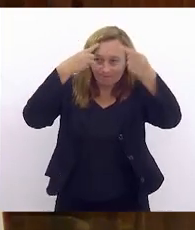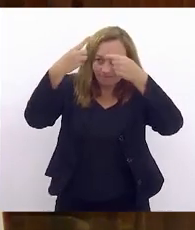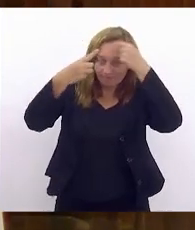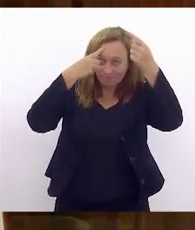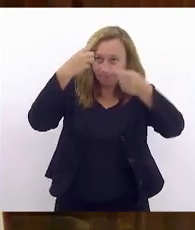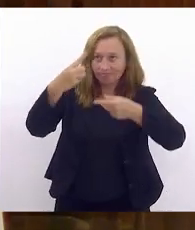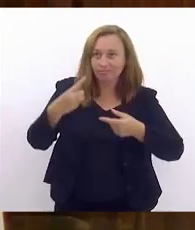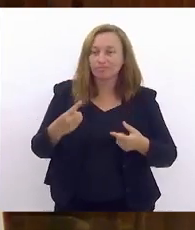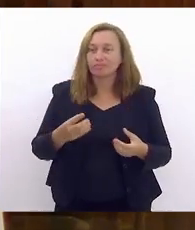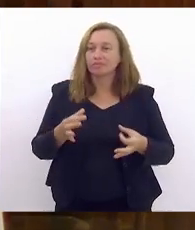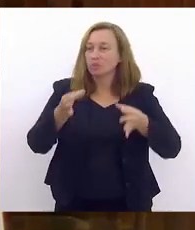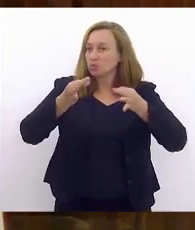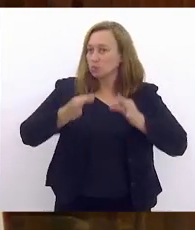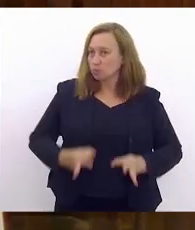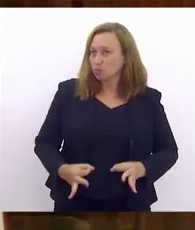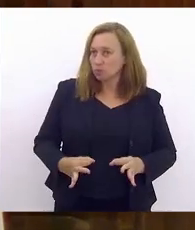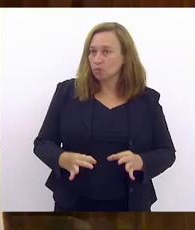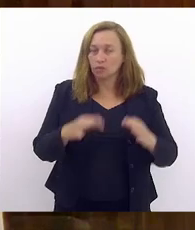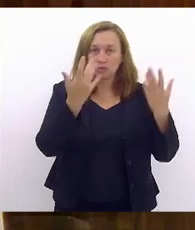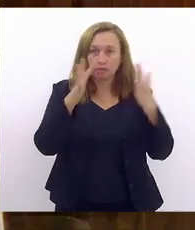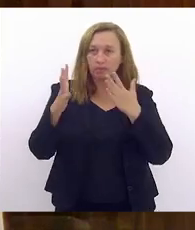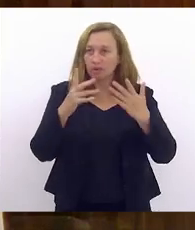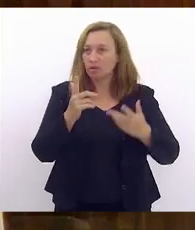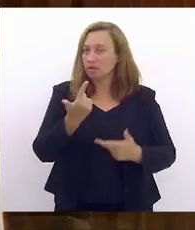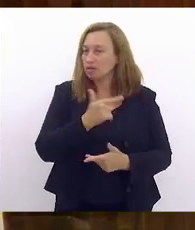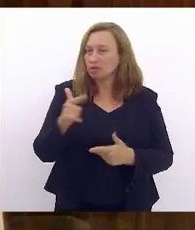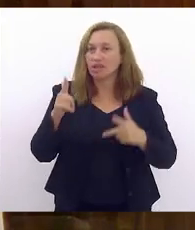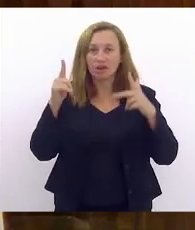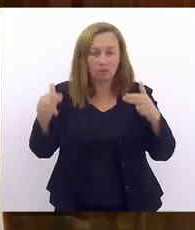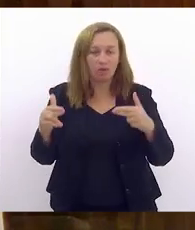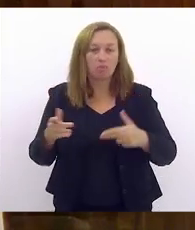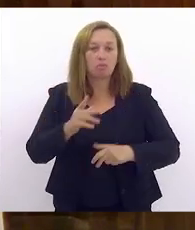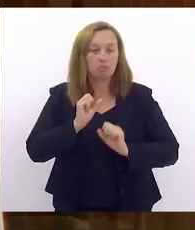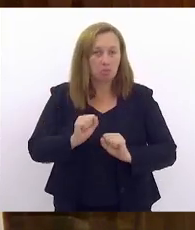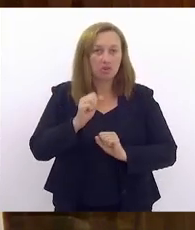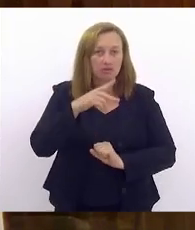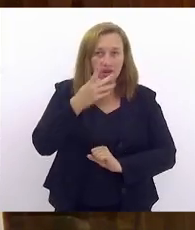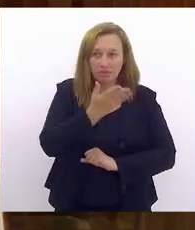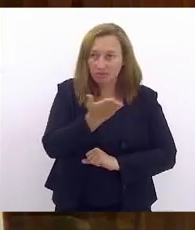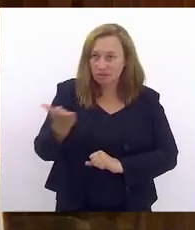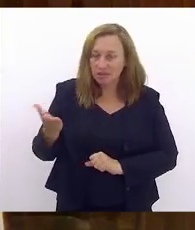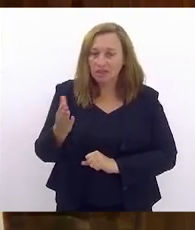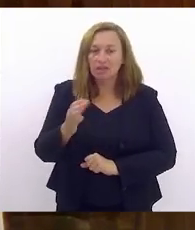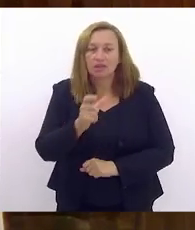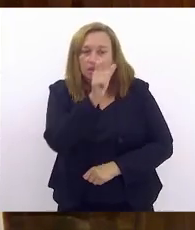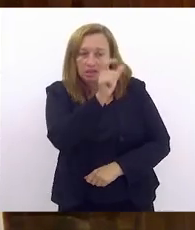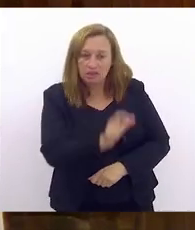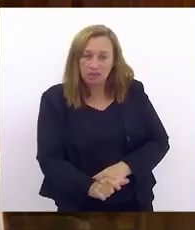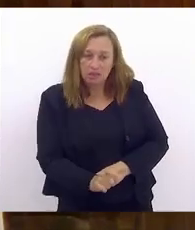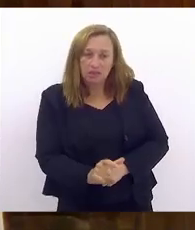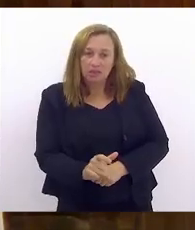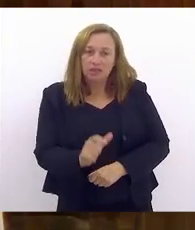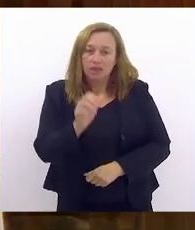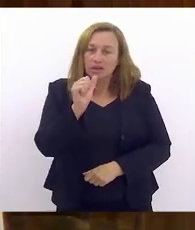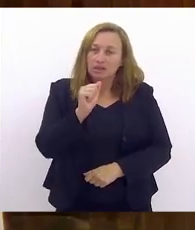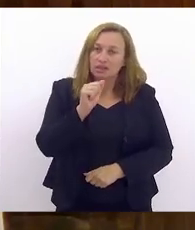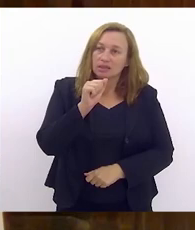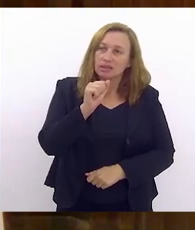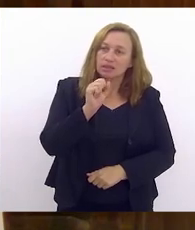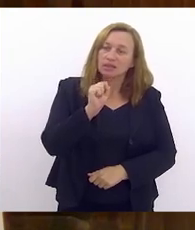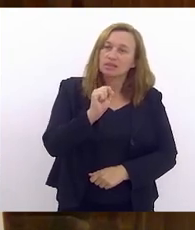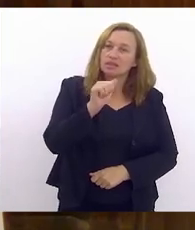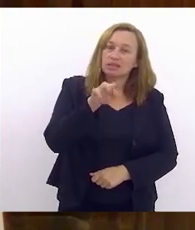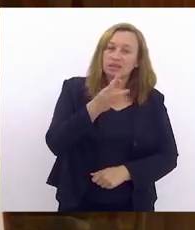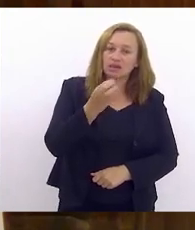honra, celebração, não existe, eu posso garantir para os senhores. E Sandra Velar, sem dúvida, faz parte